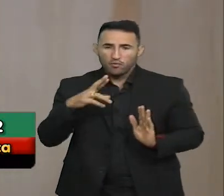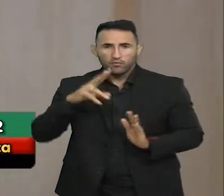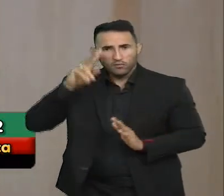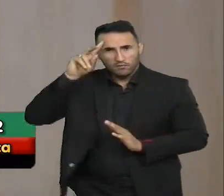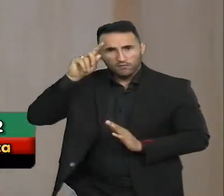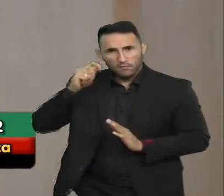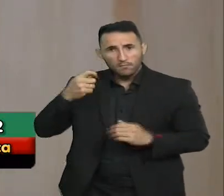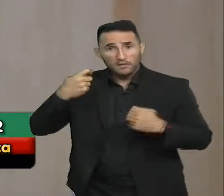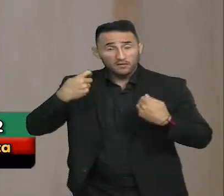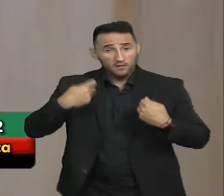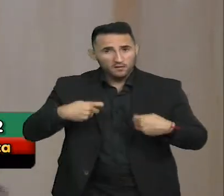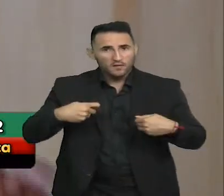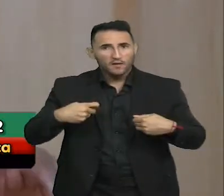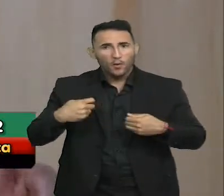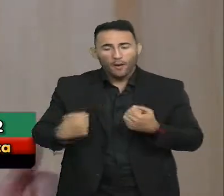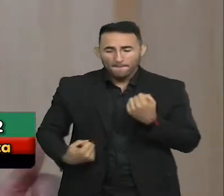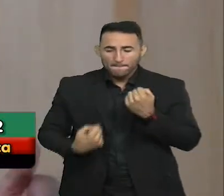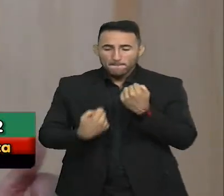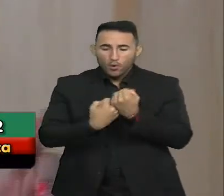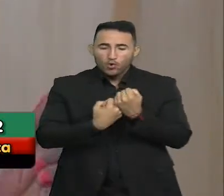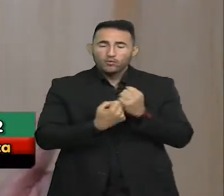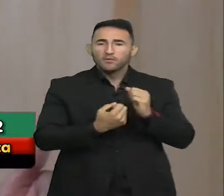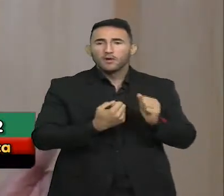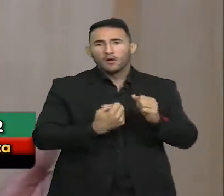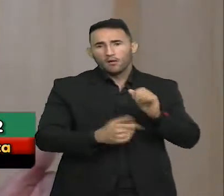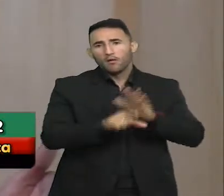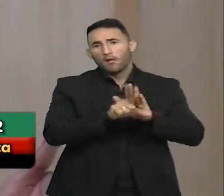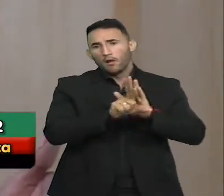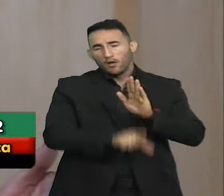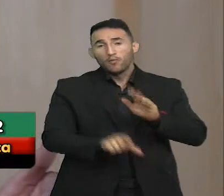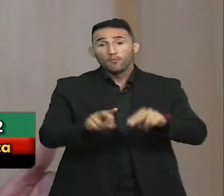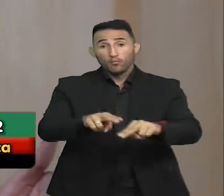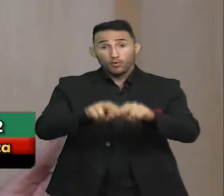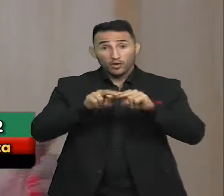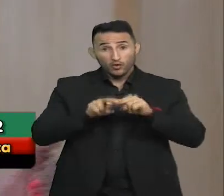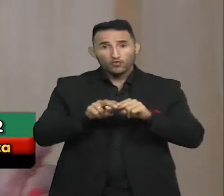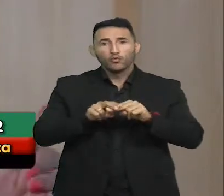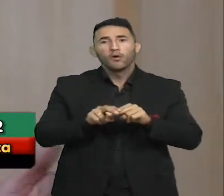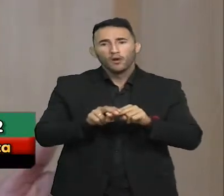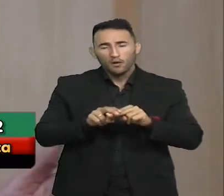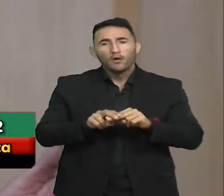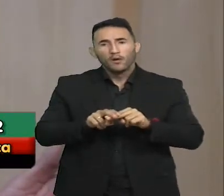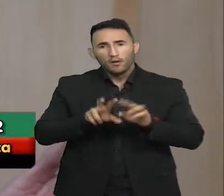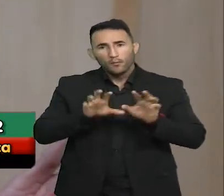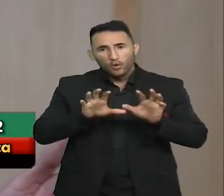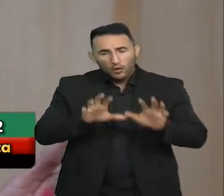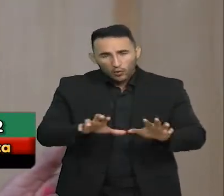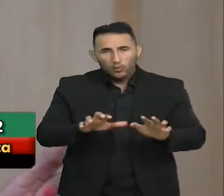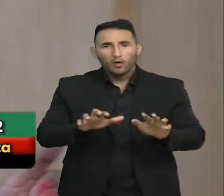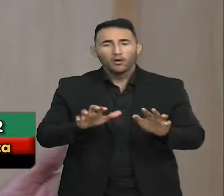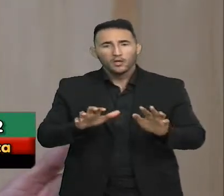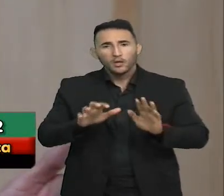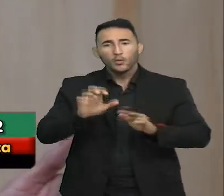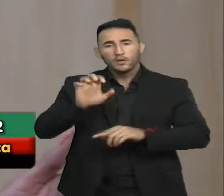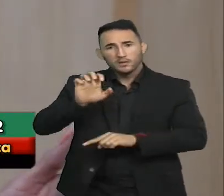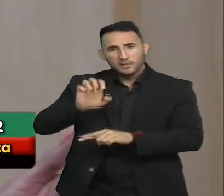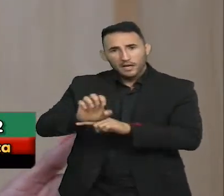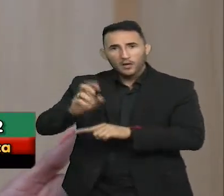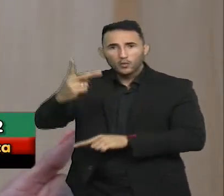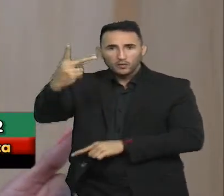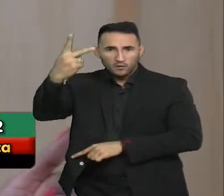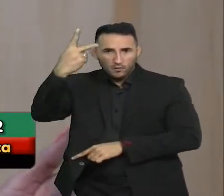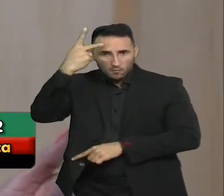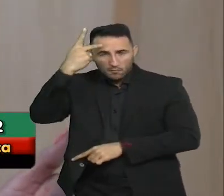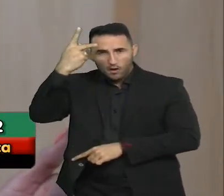um amparo legal. E foi por esse motivo, e é por este motivo, que o Estado de São